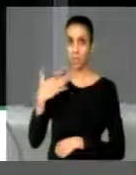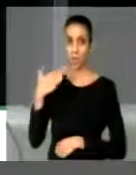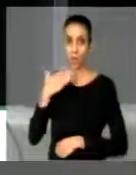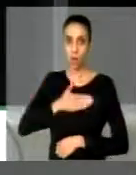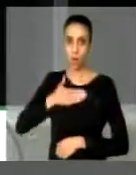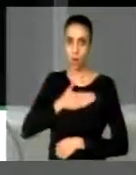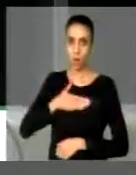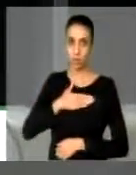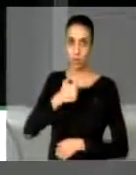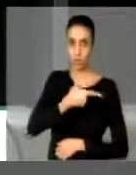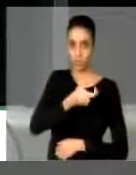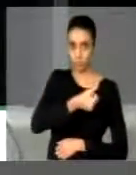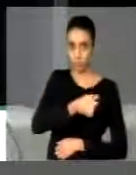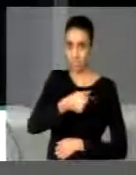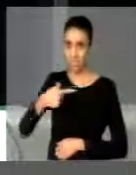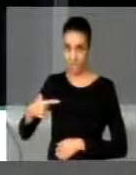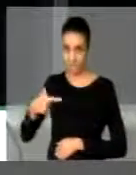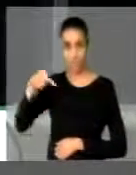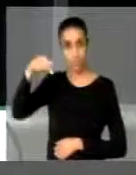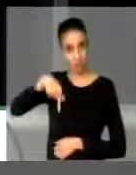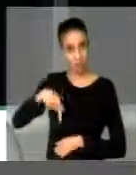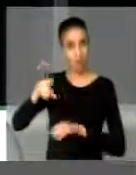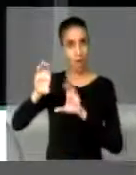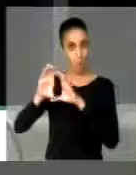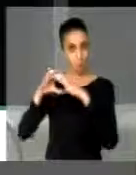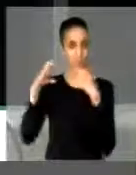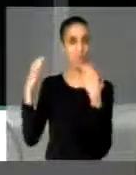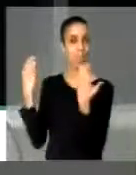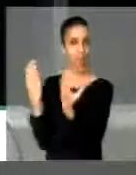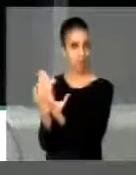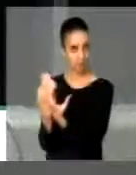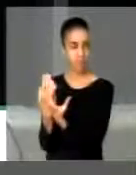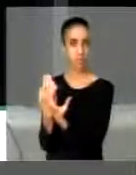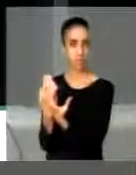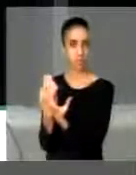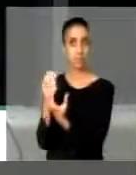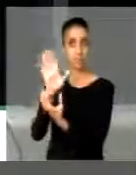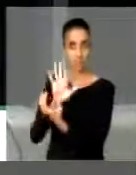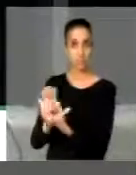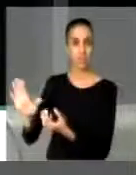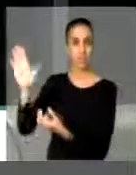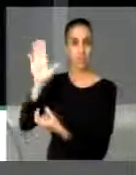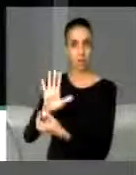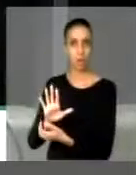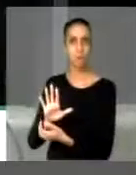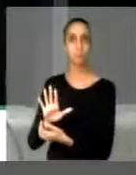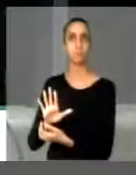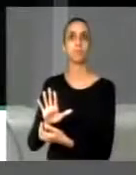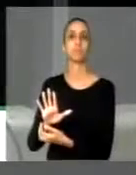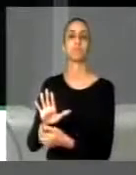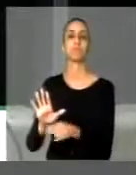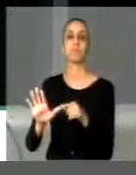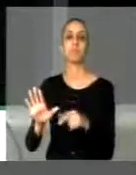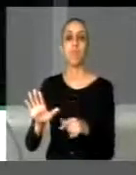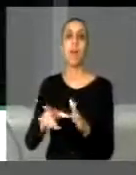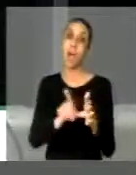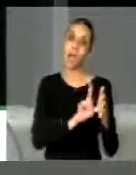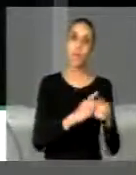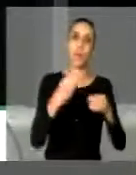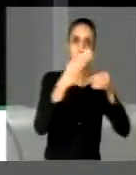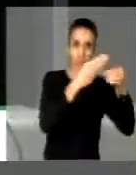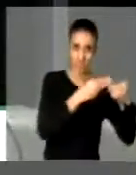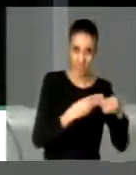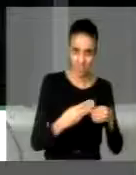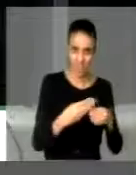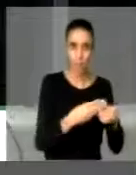agosto de 2017, este ano, sua etapa nacional será antecedida pelas etapas municipais,